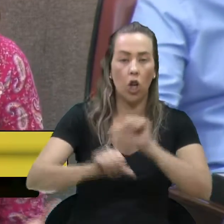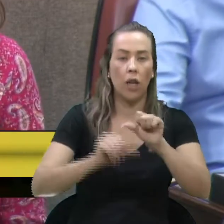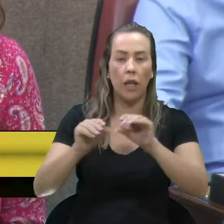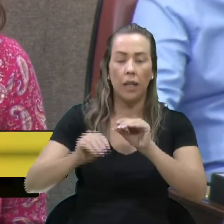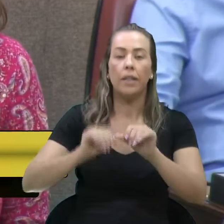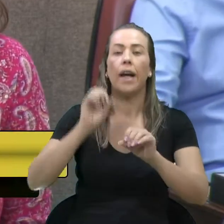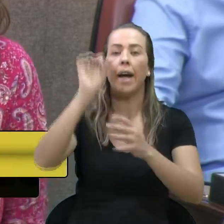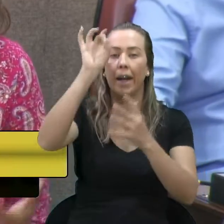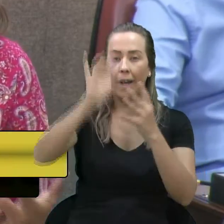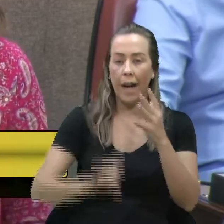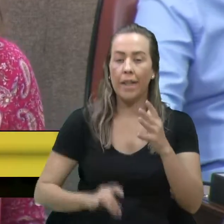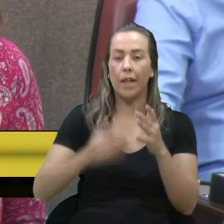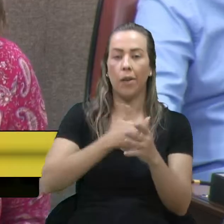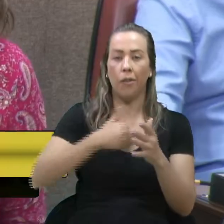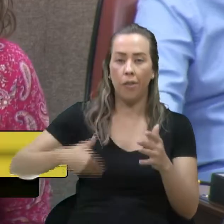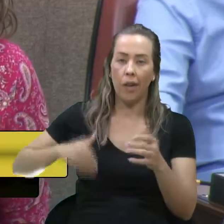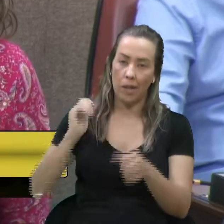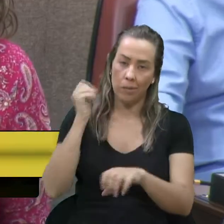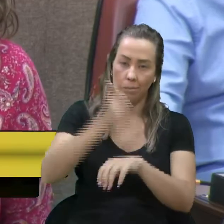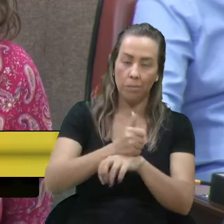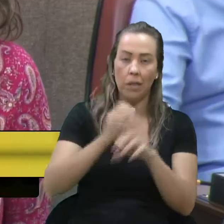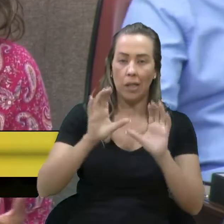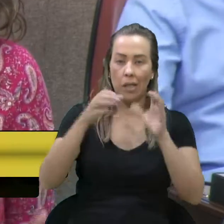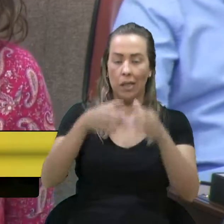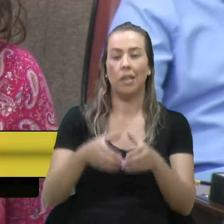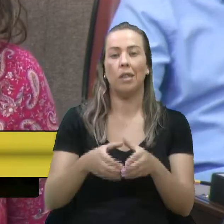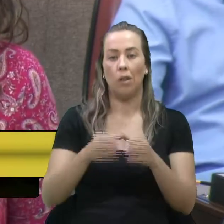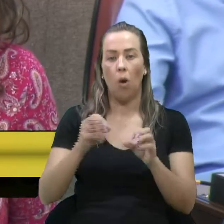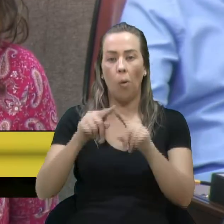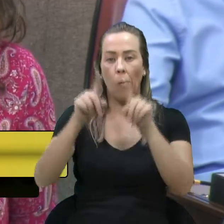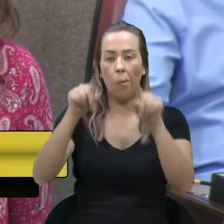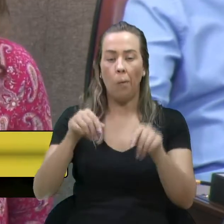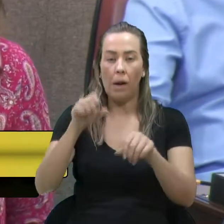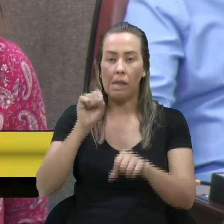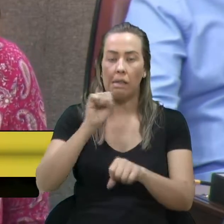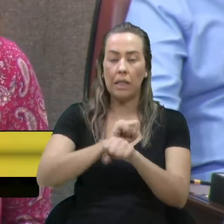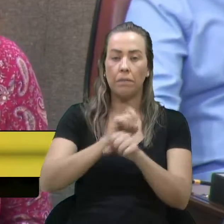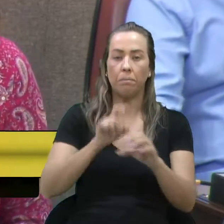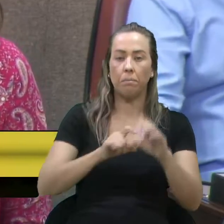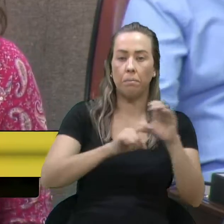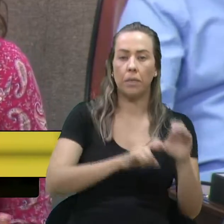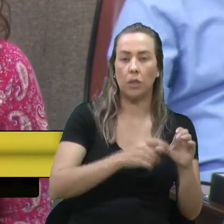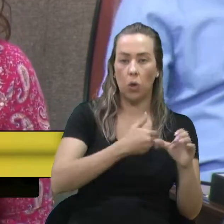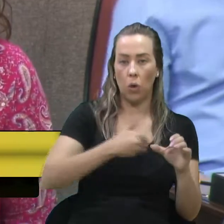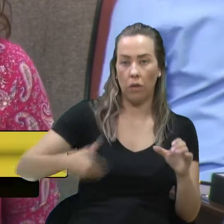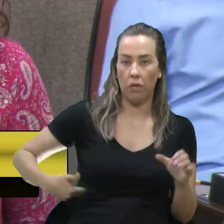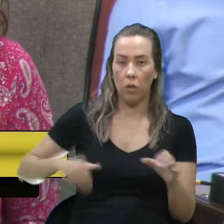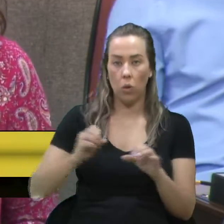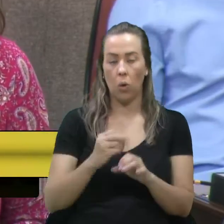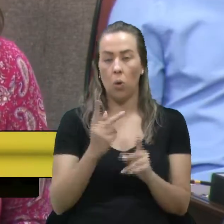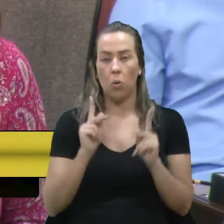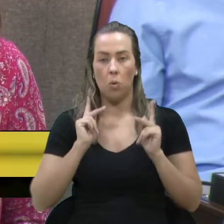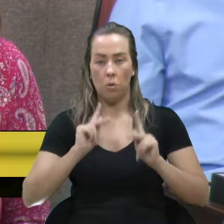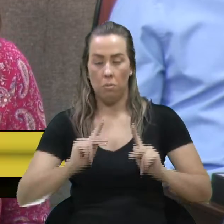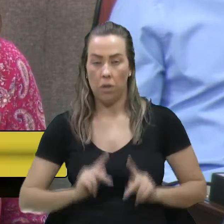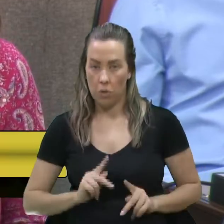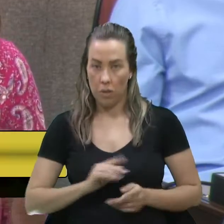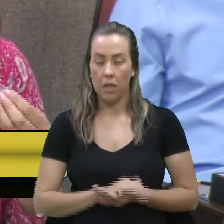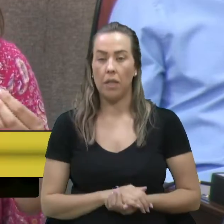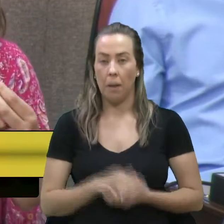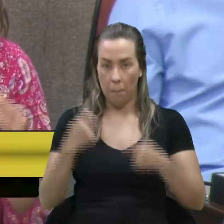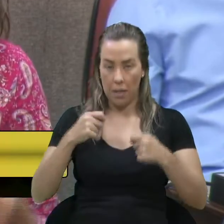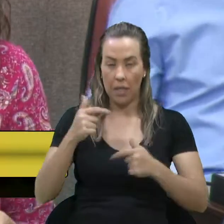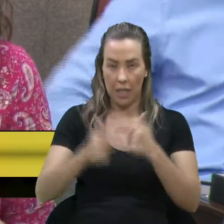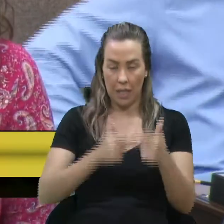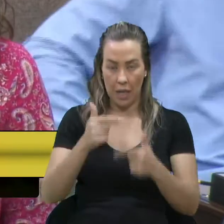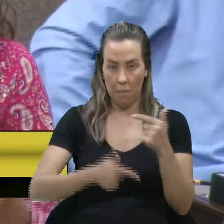cada governo, ou que a gente tenha servidores que se tornem refém, né, de governos ou de pessoas. Então, a gente precisa de